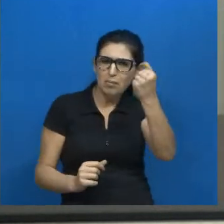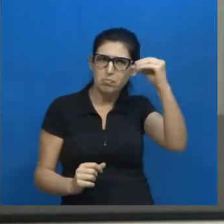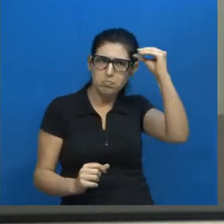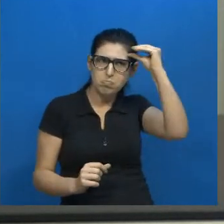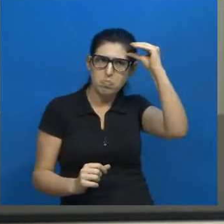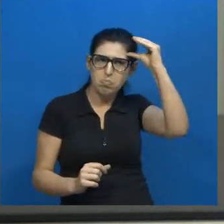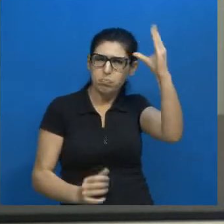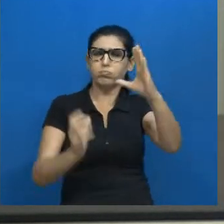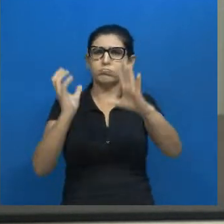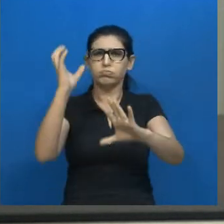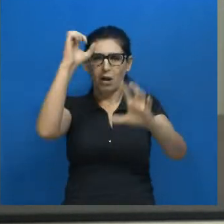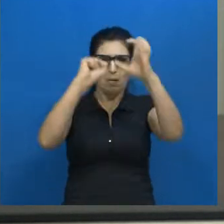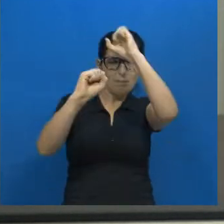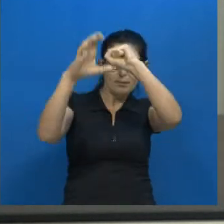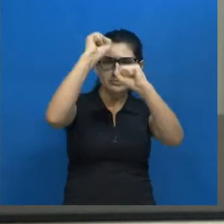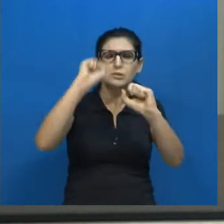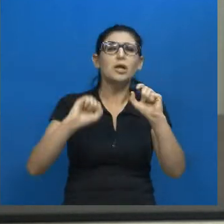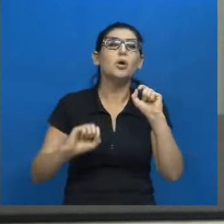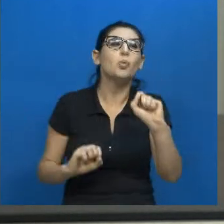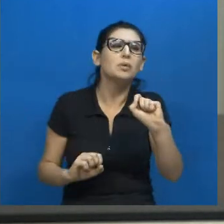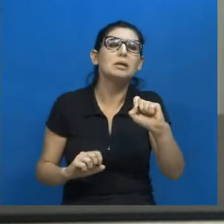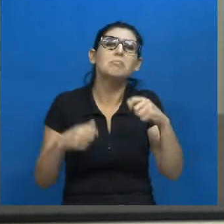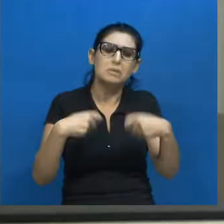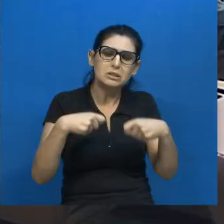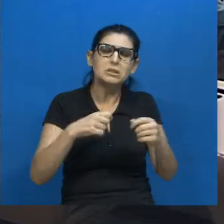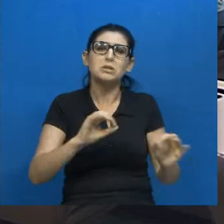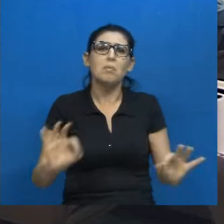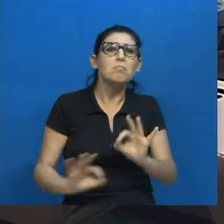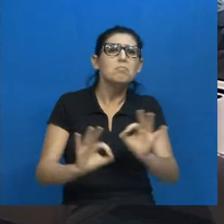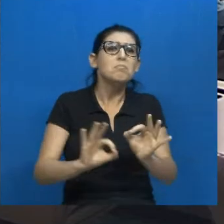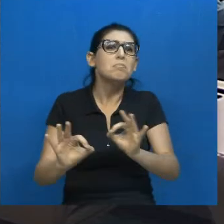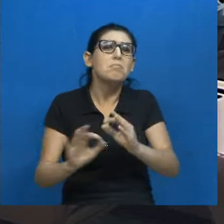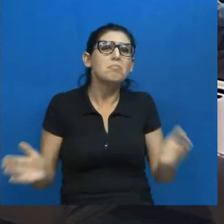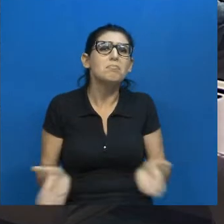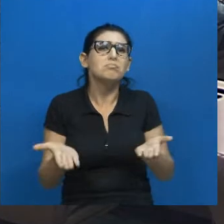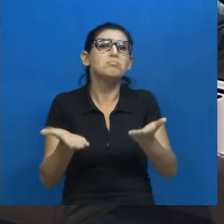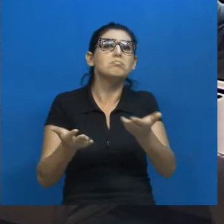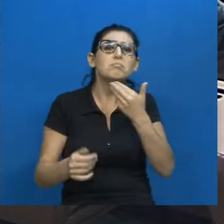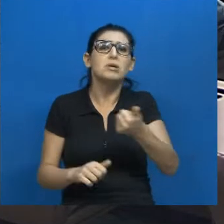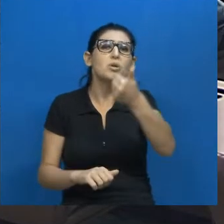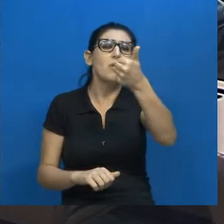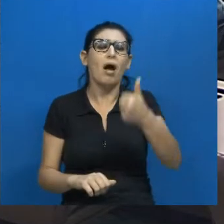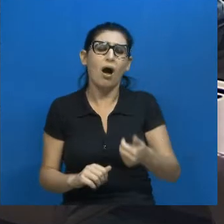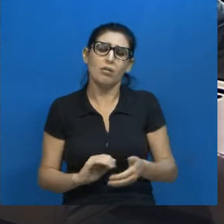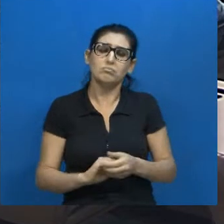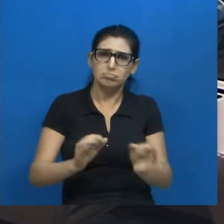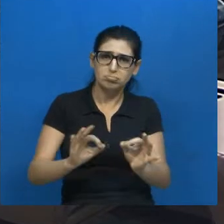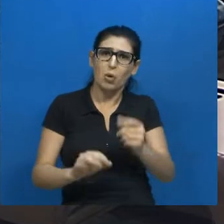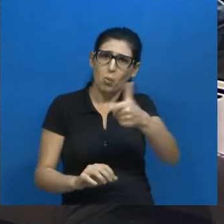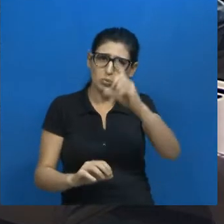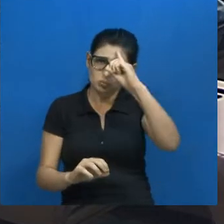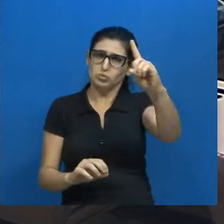segunda com mais conhecimento, né? Então, vamos à apresentação.